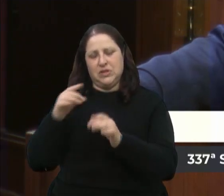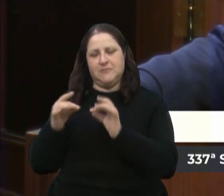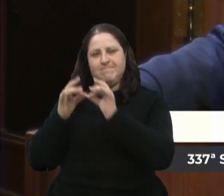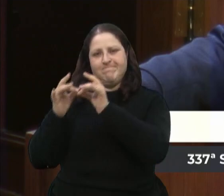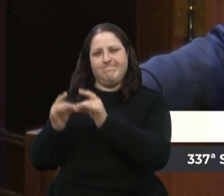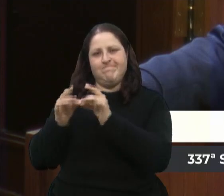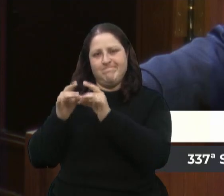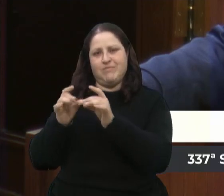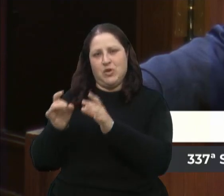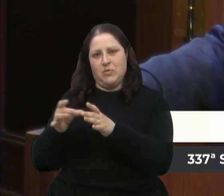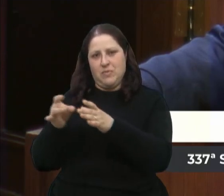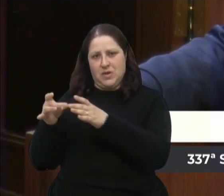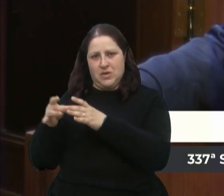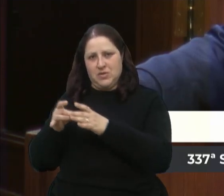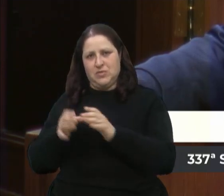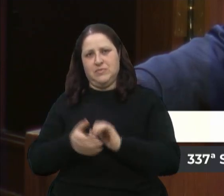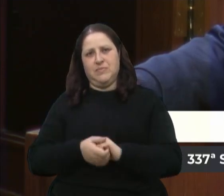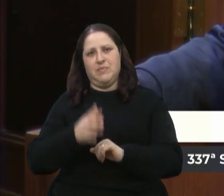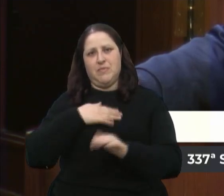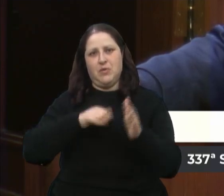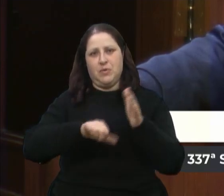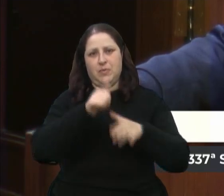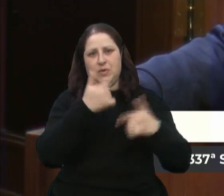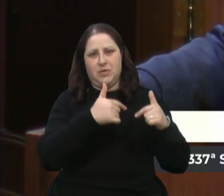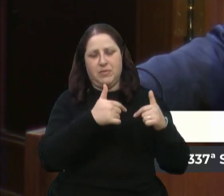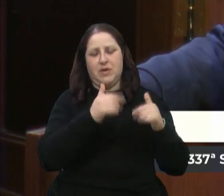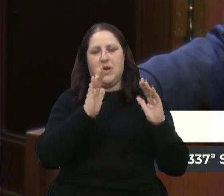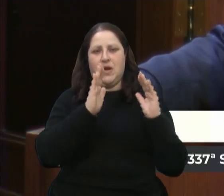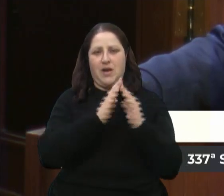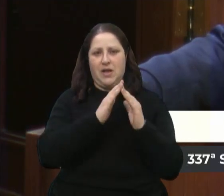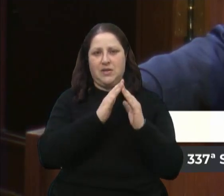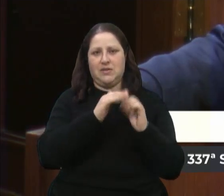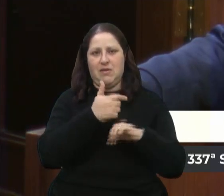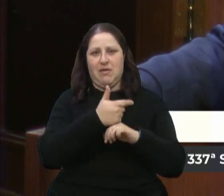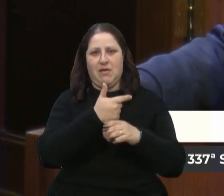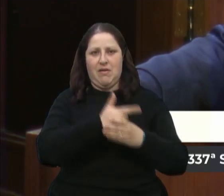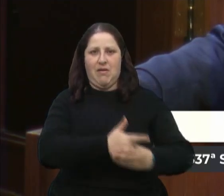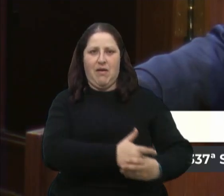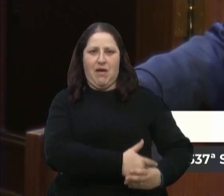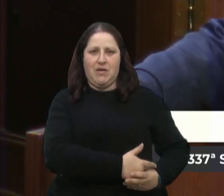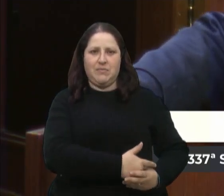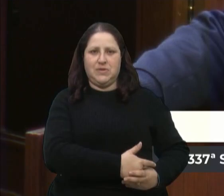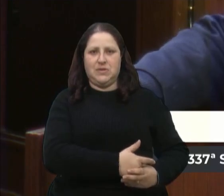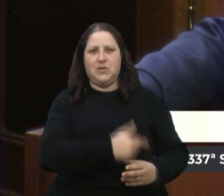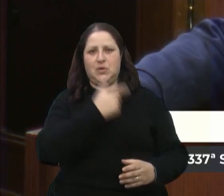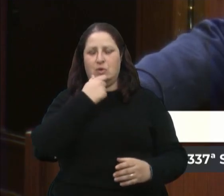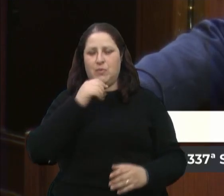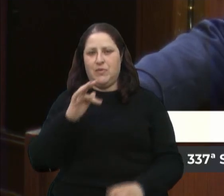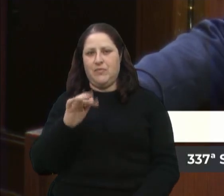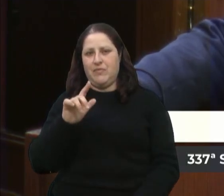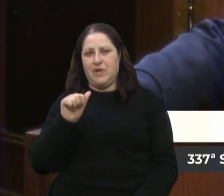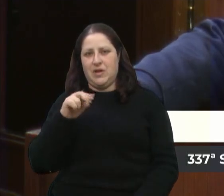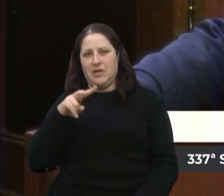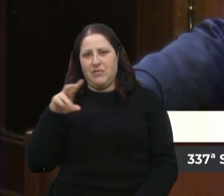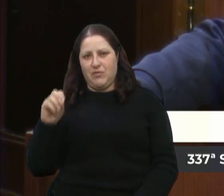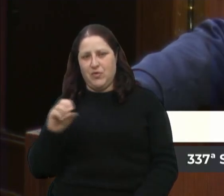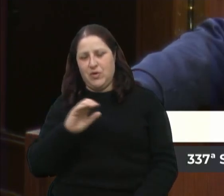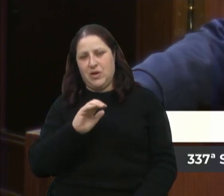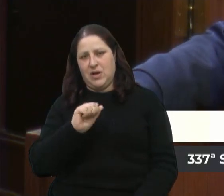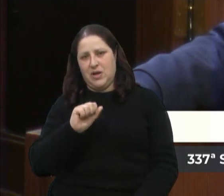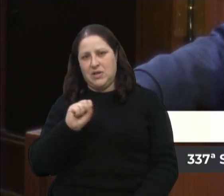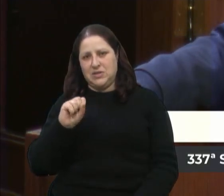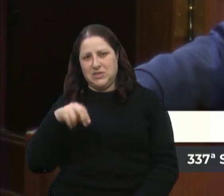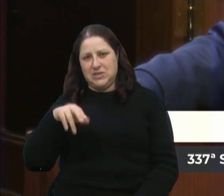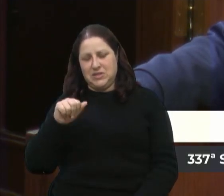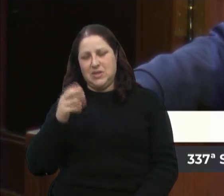forte com o comércio. Meu primeiro emprego foi na Casa das Armas, do seu Flávio Cassina. Na época eu vendia